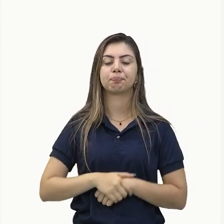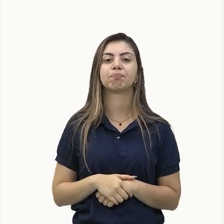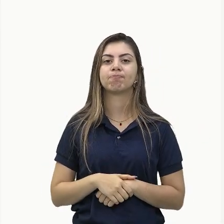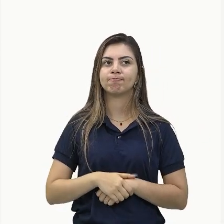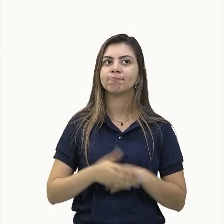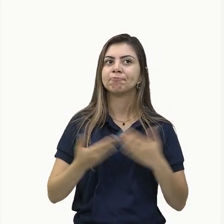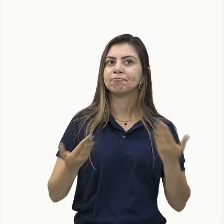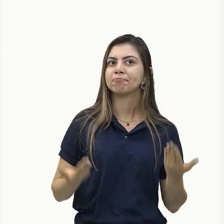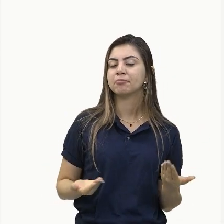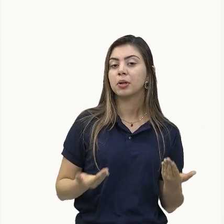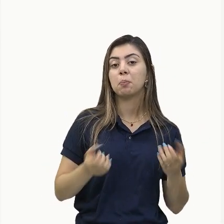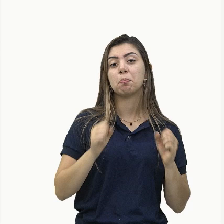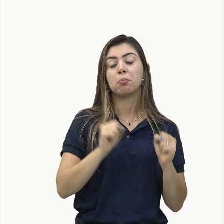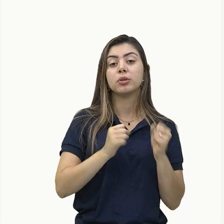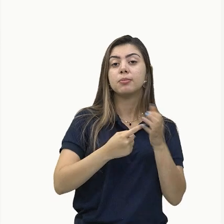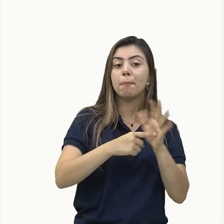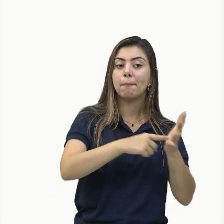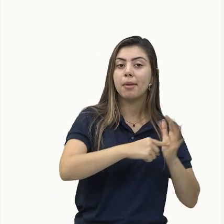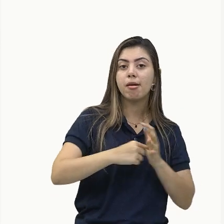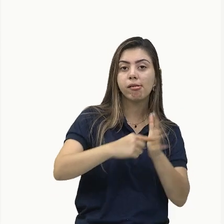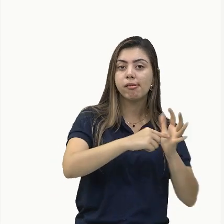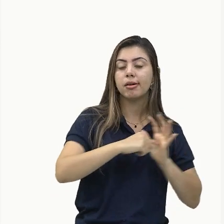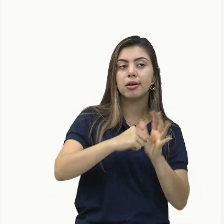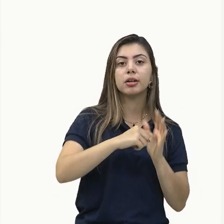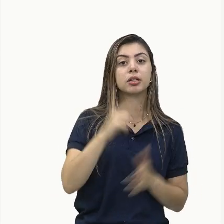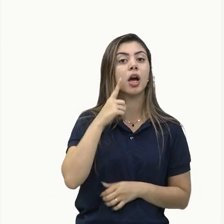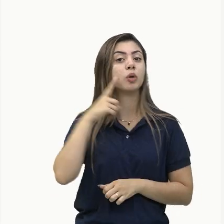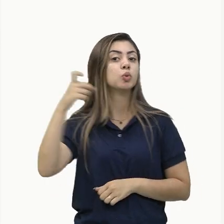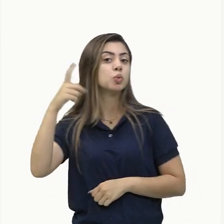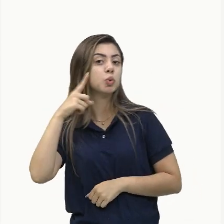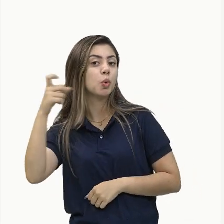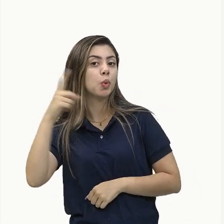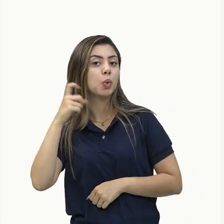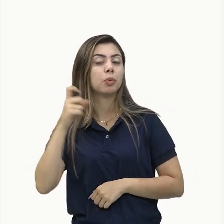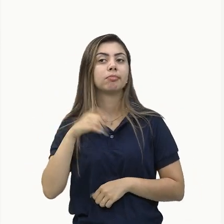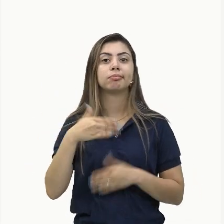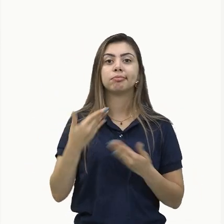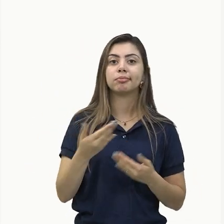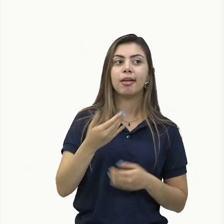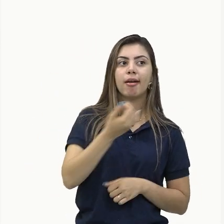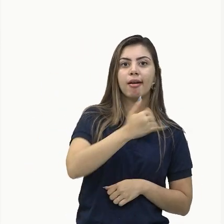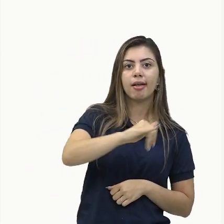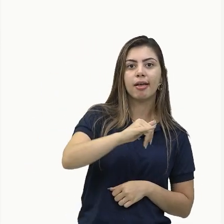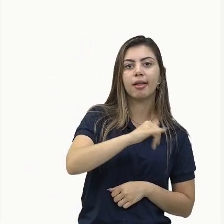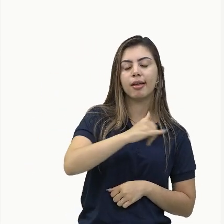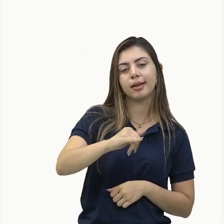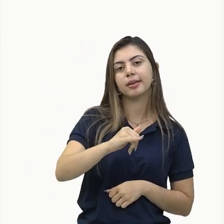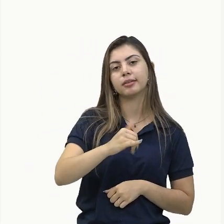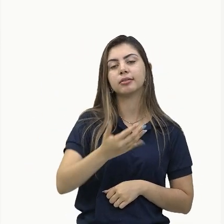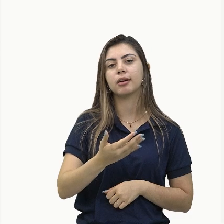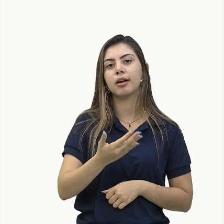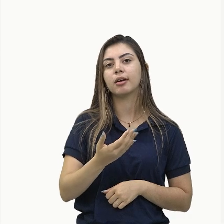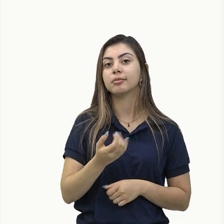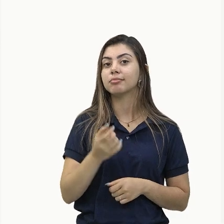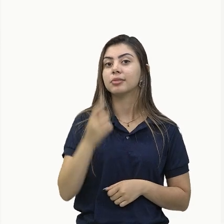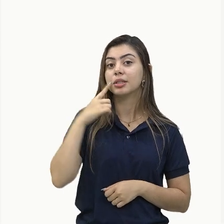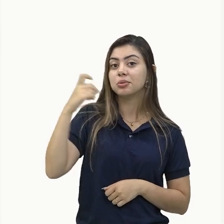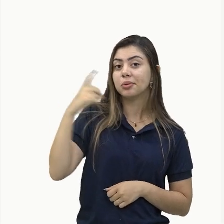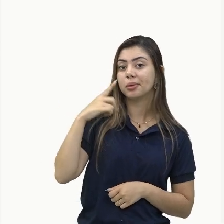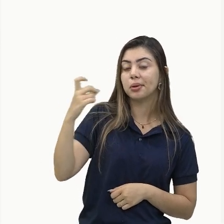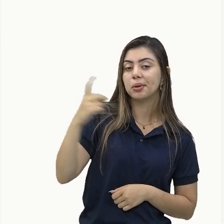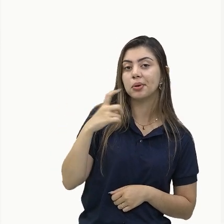posso dizer que é a mecânica, é a sonora, é a elétrica, ou é a sonora,